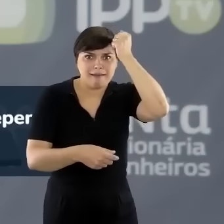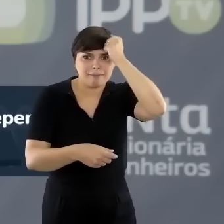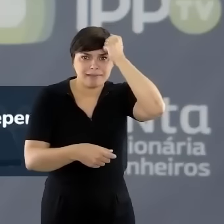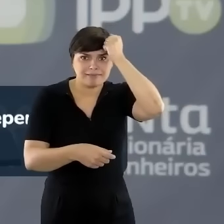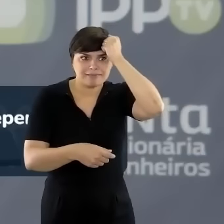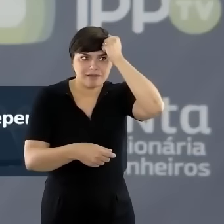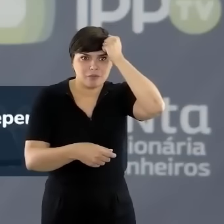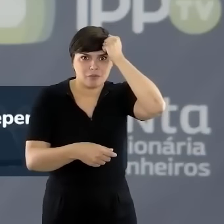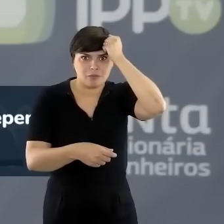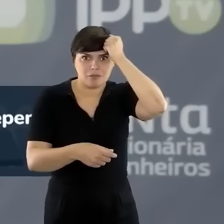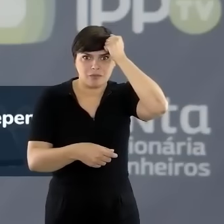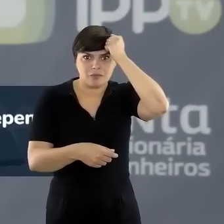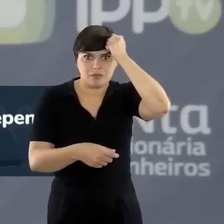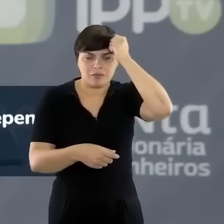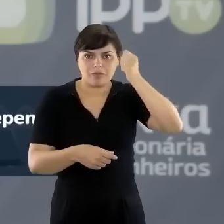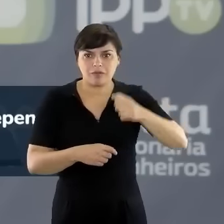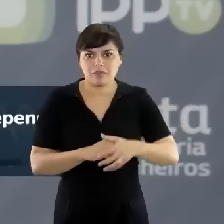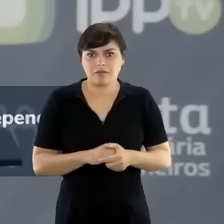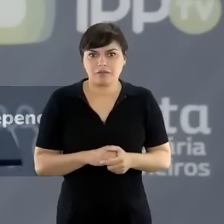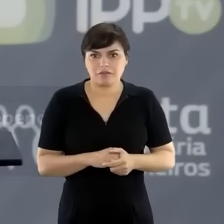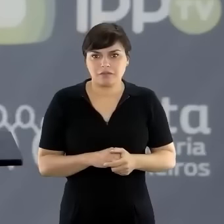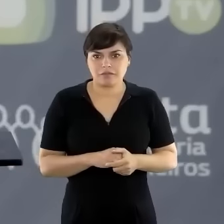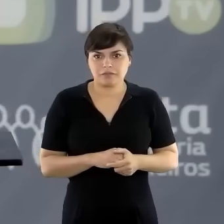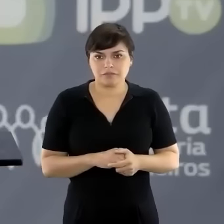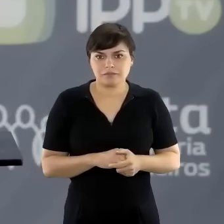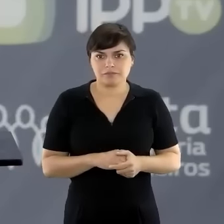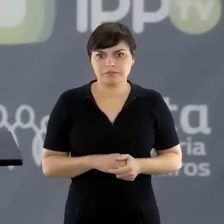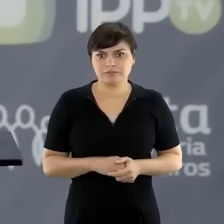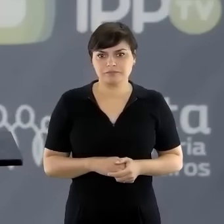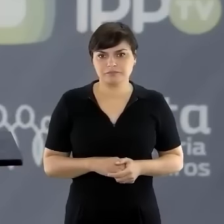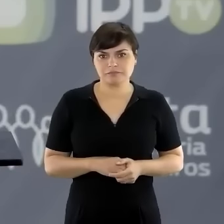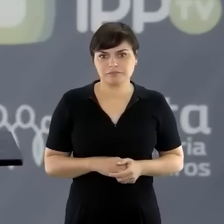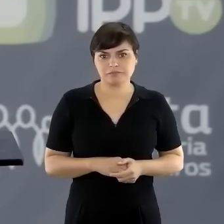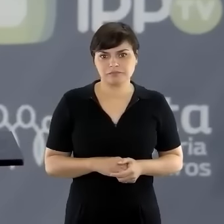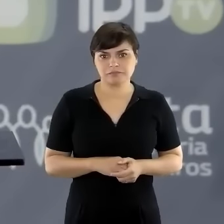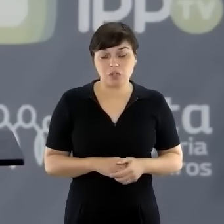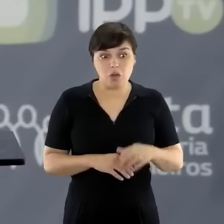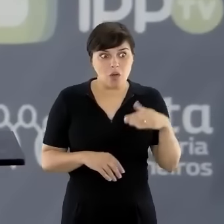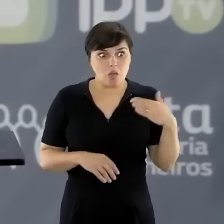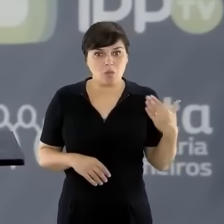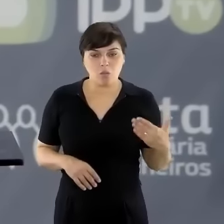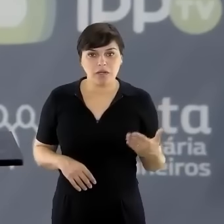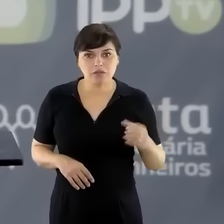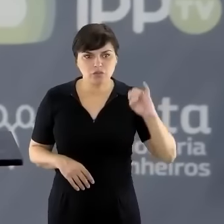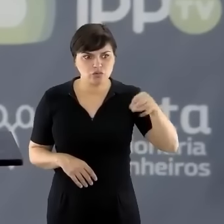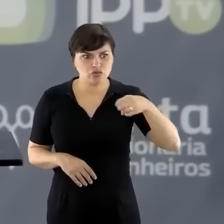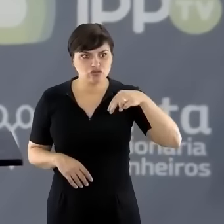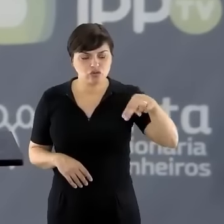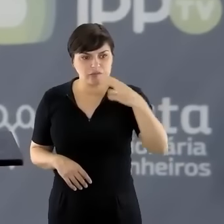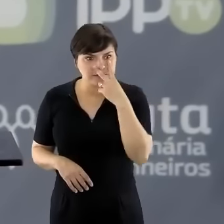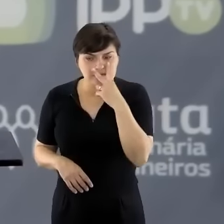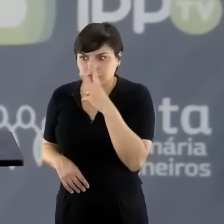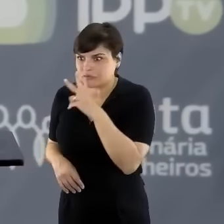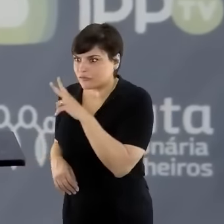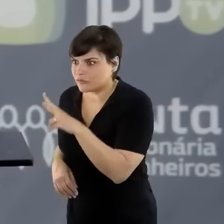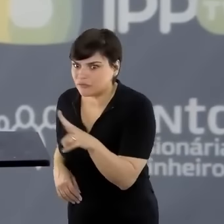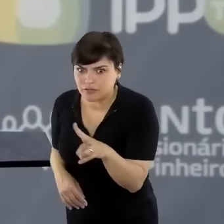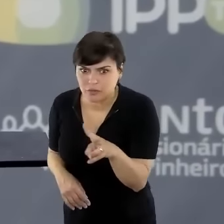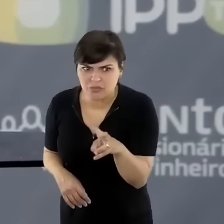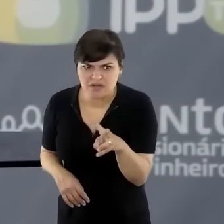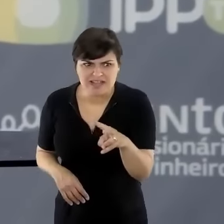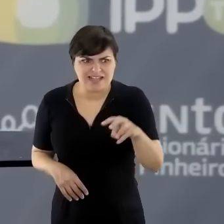dito lhes fazia lhes Faria e não fez quando Jonas viu que a cidade de nínive